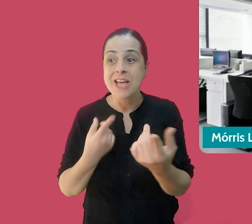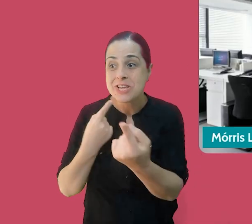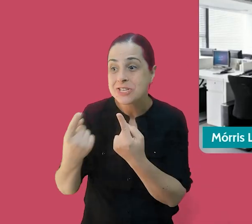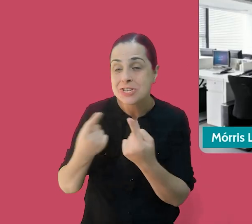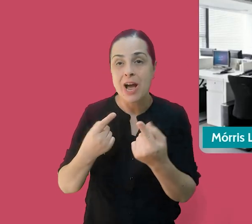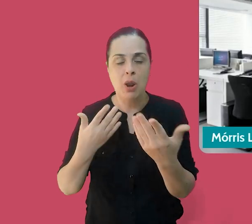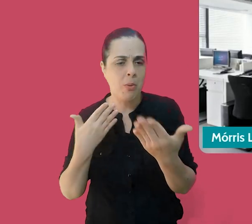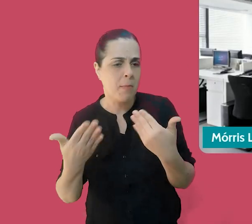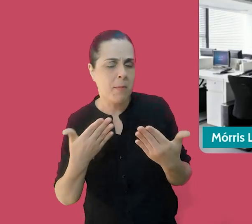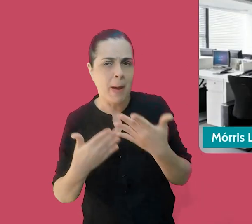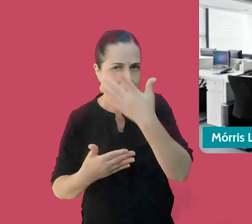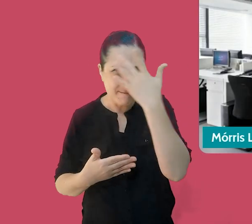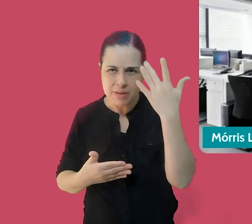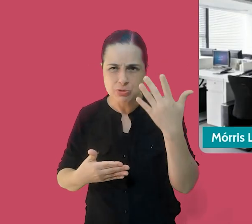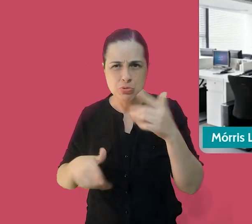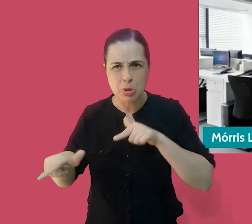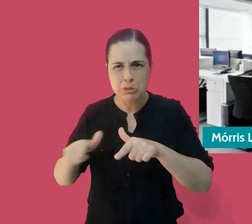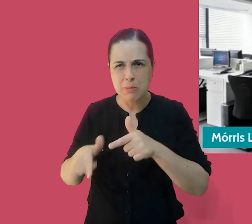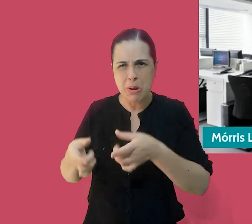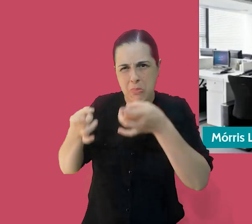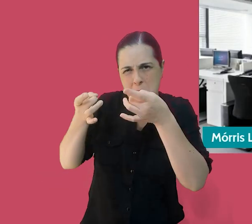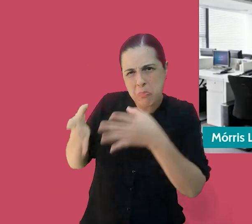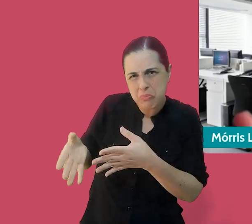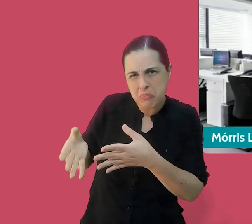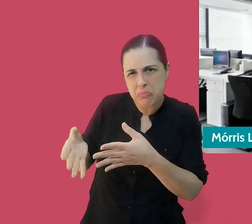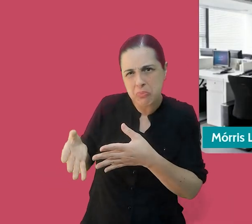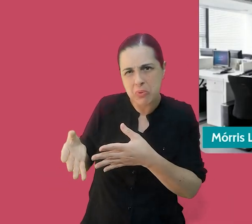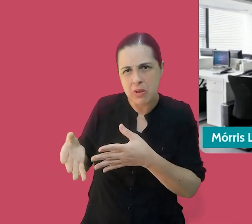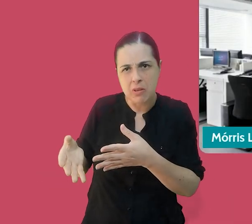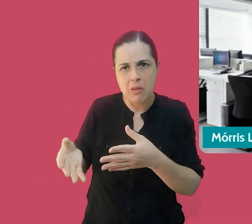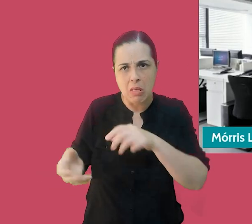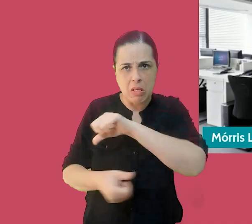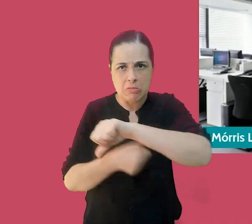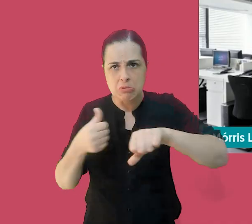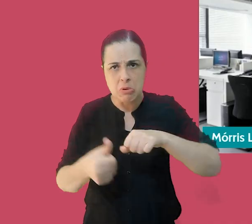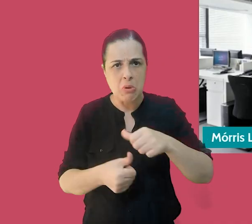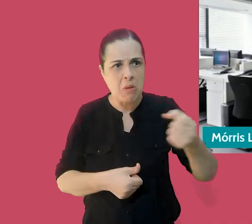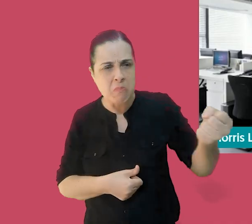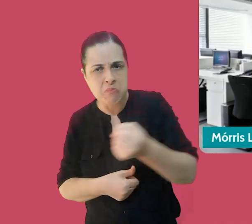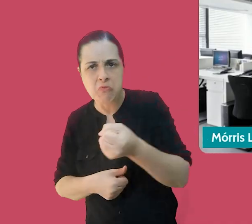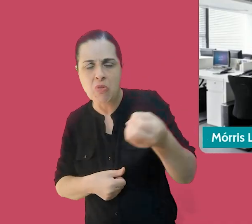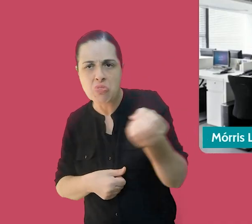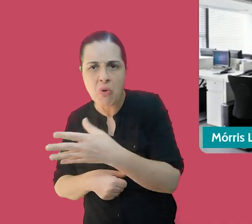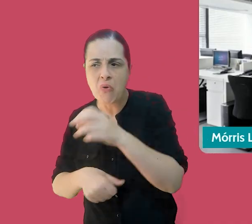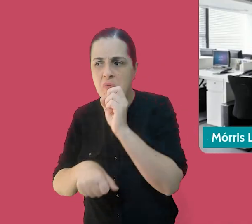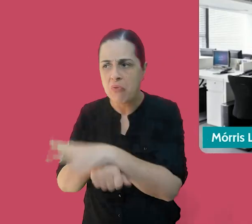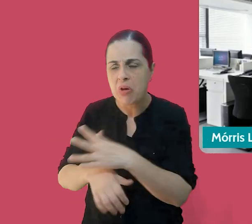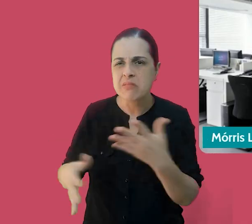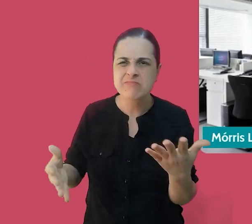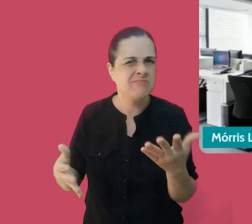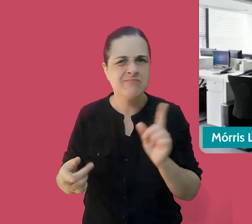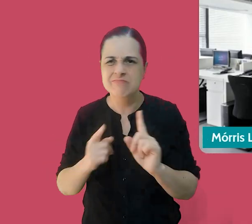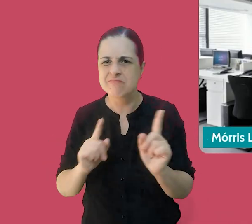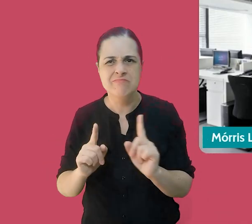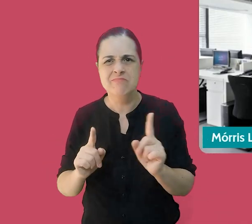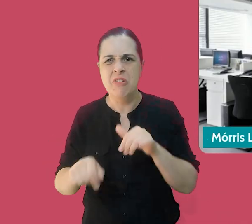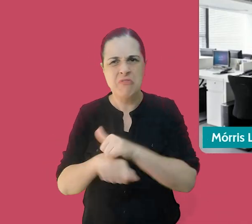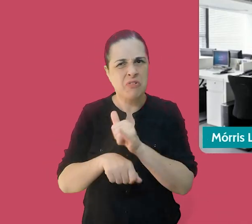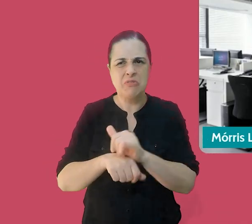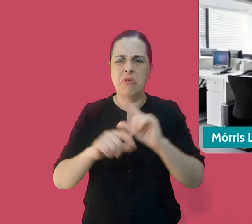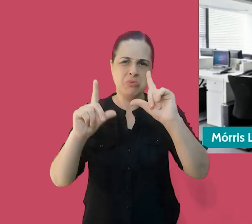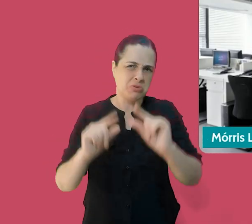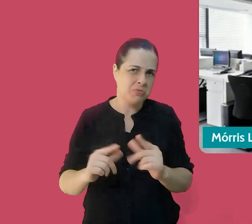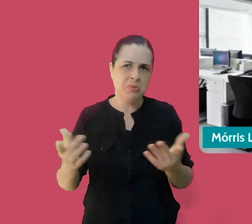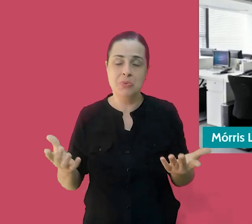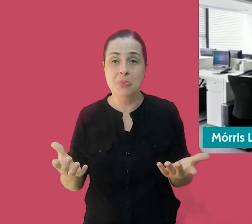Você diminui turnover, diminui absenteísmo, melhora o clima, traz mais criatividade, mais produtividade, isso